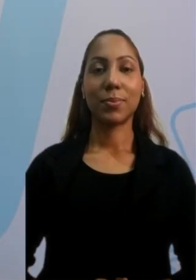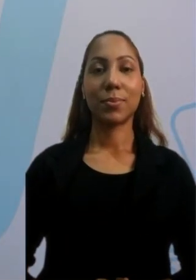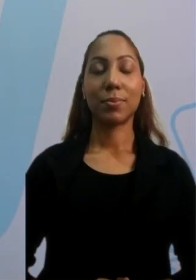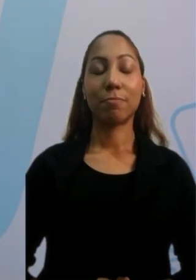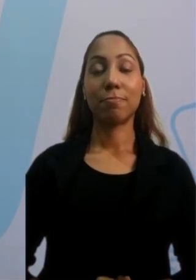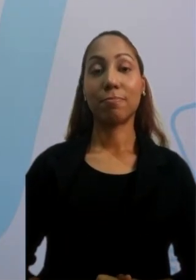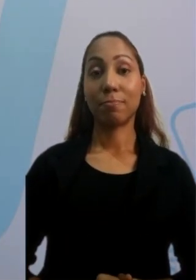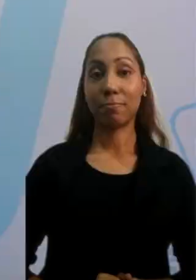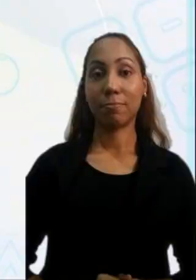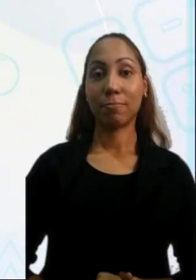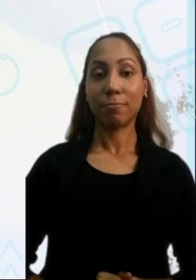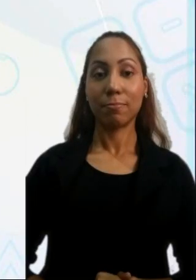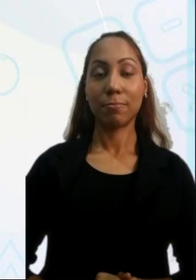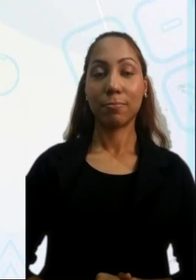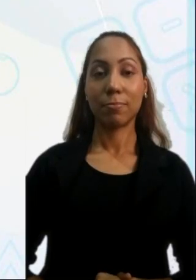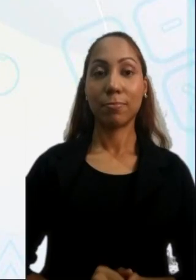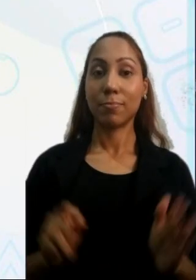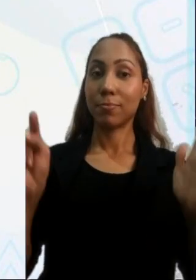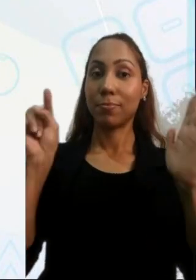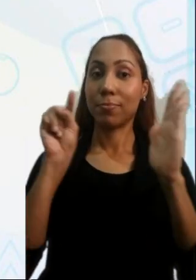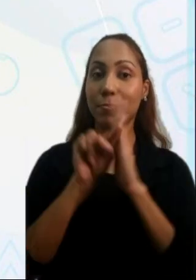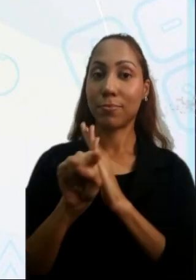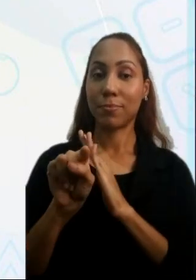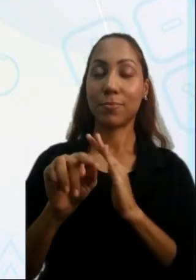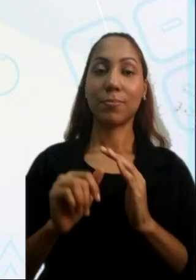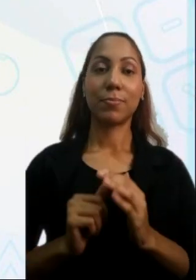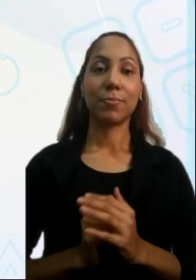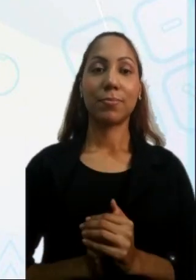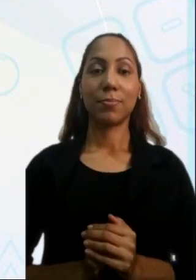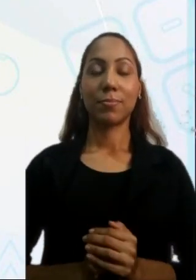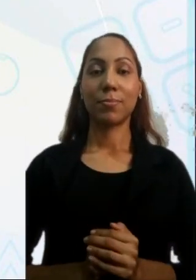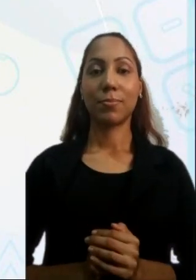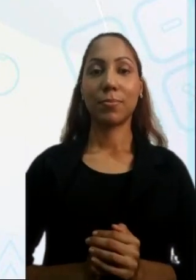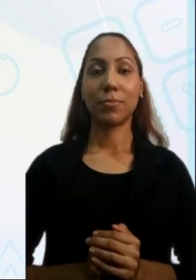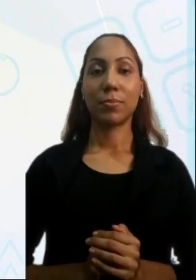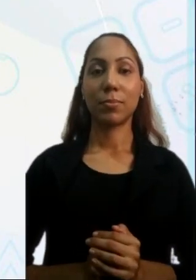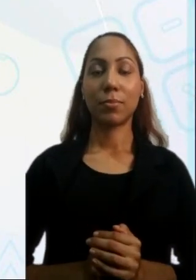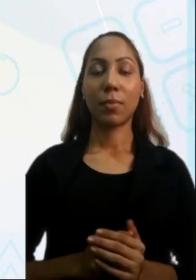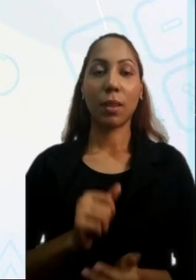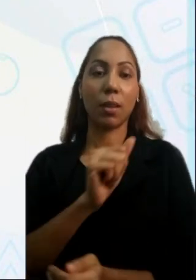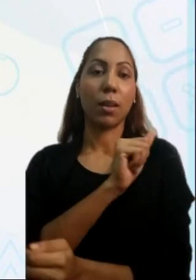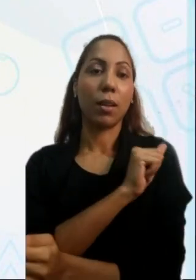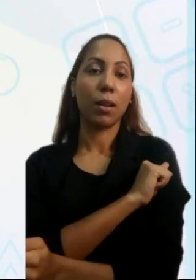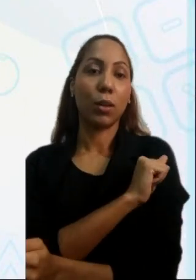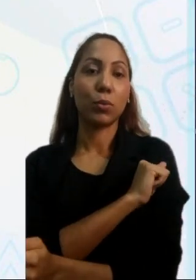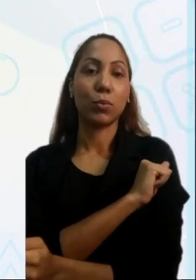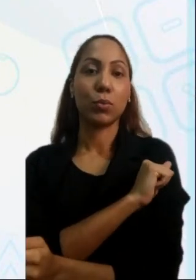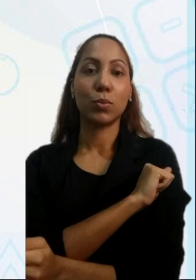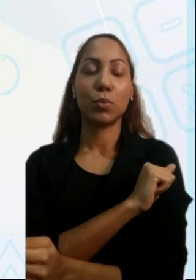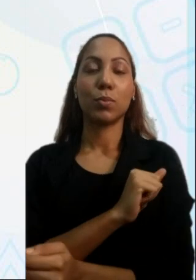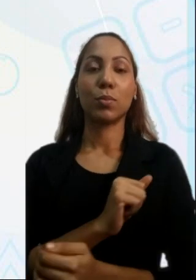Então, a pergunta é, quantos